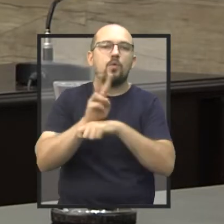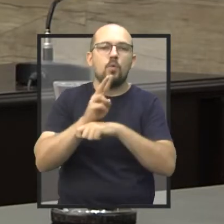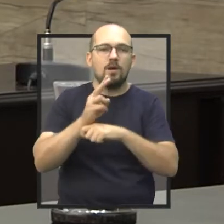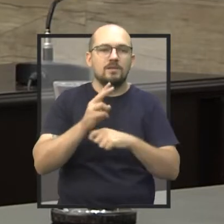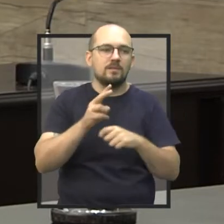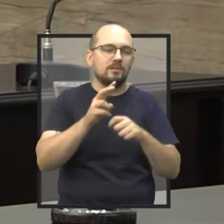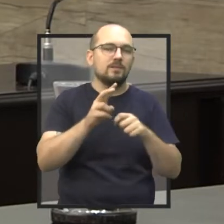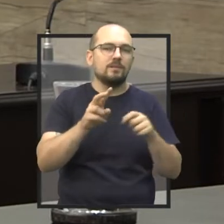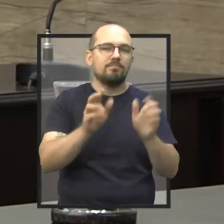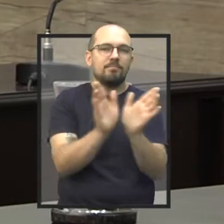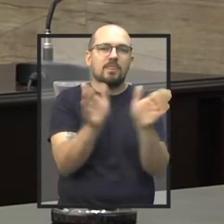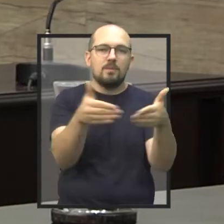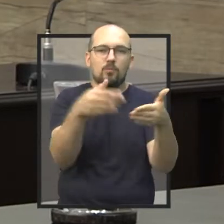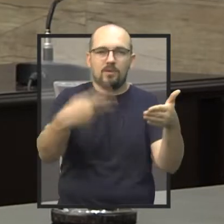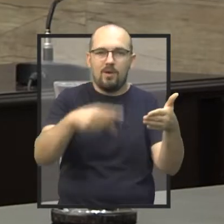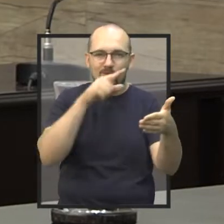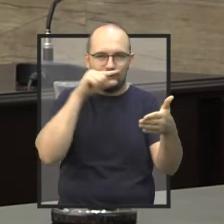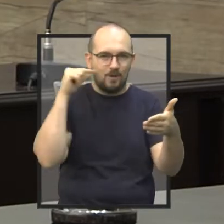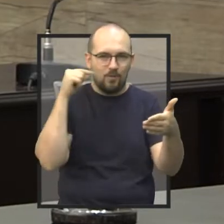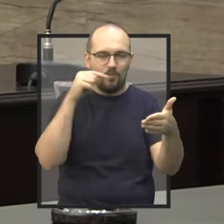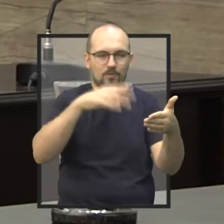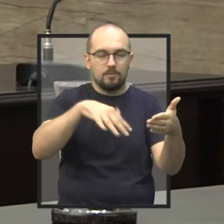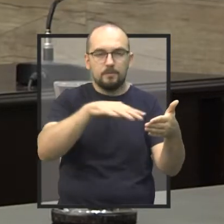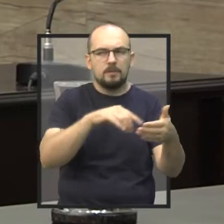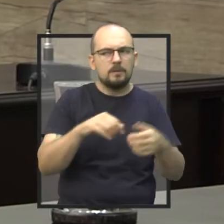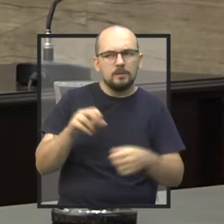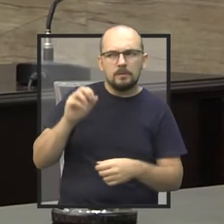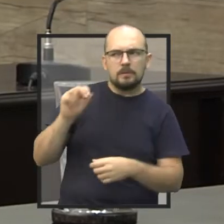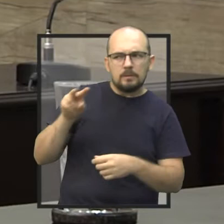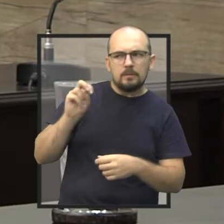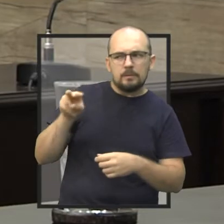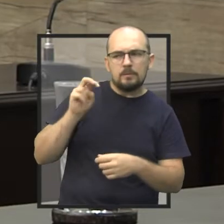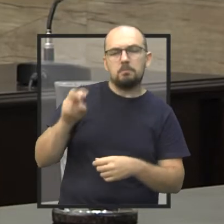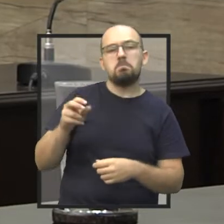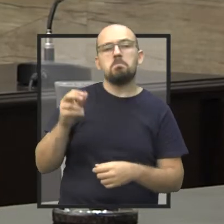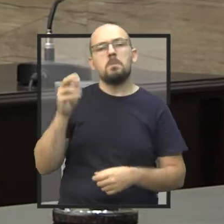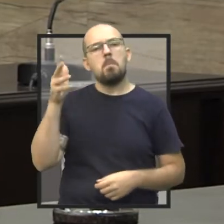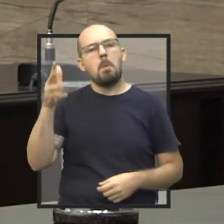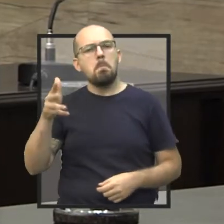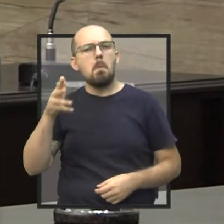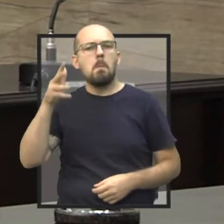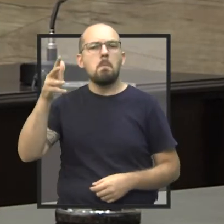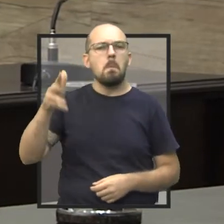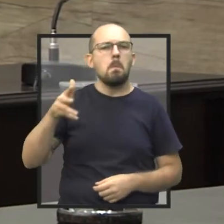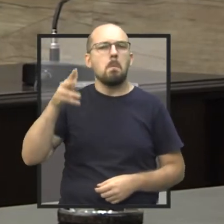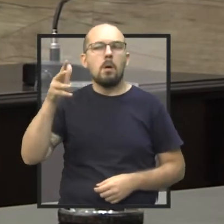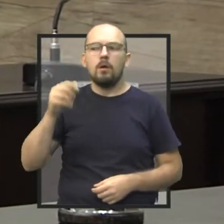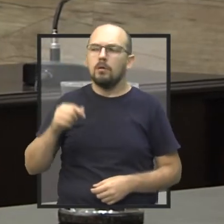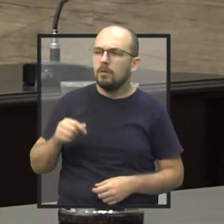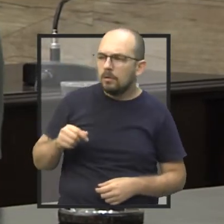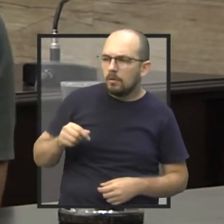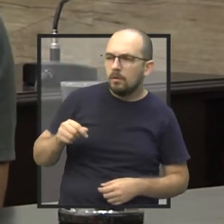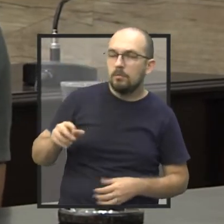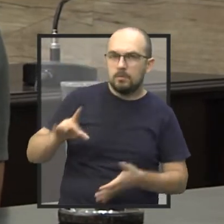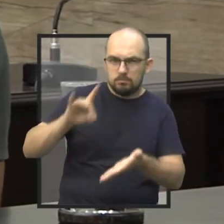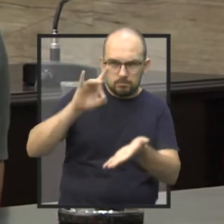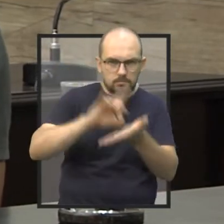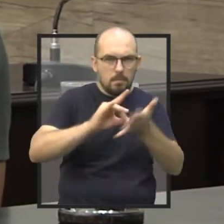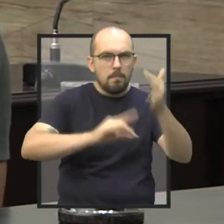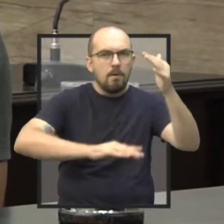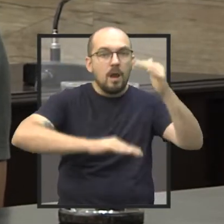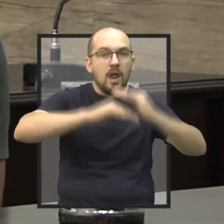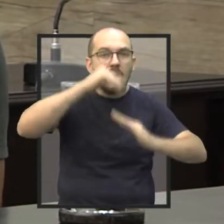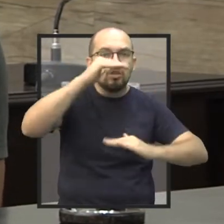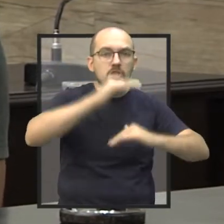município, e cada vez mais a gente tem visto que o que se apregou numa narrativa interna, ela não tem se sustentado